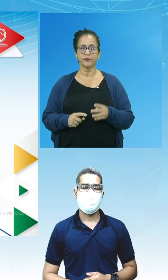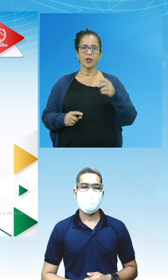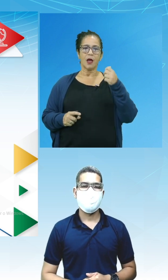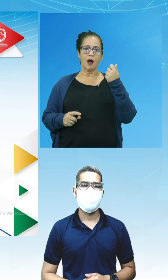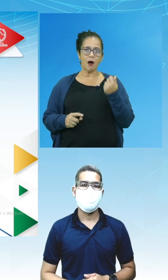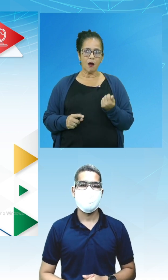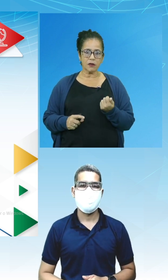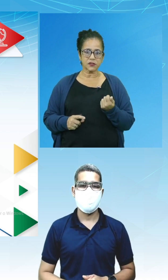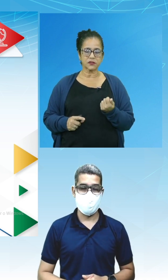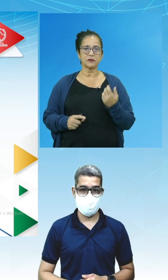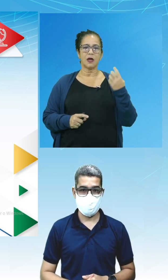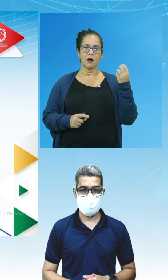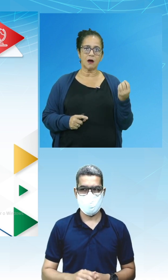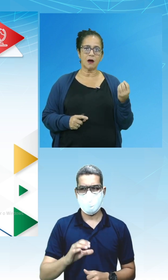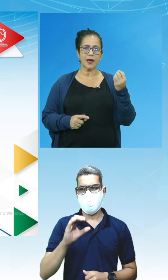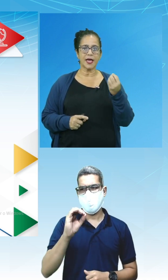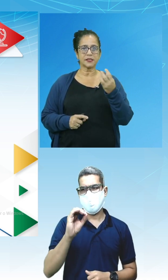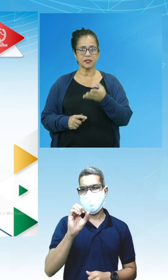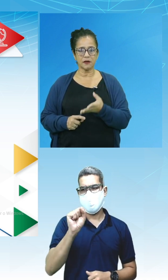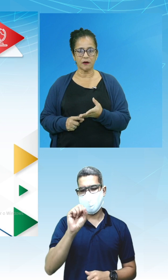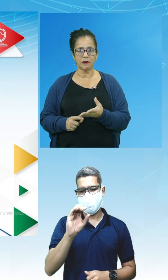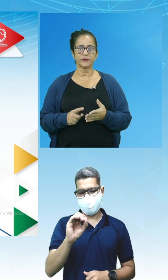certo? OSO,